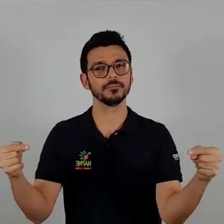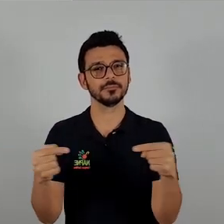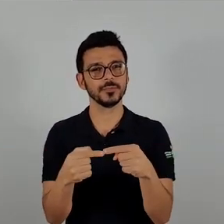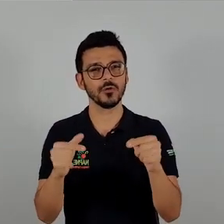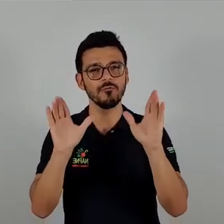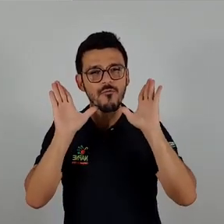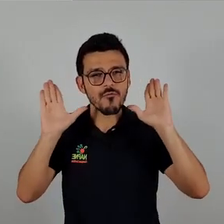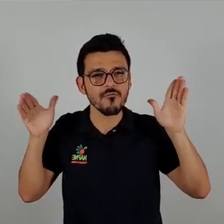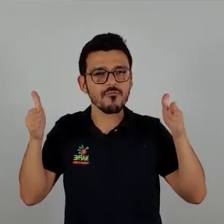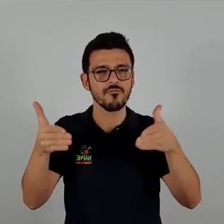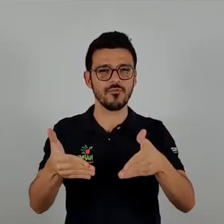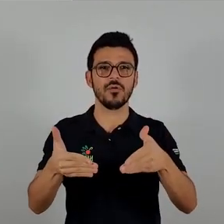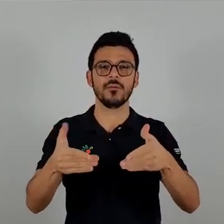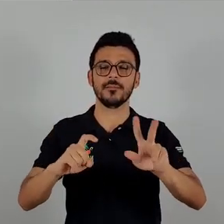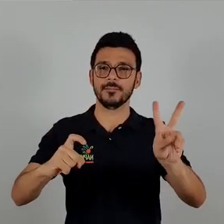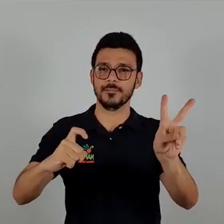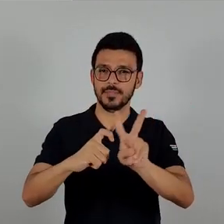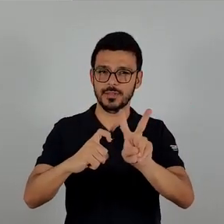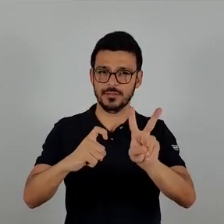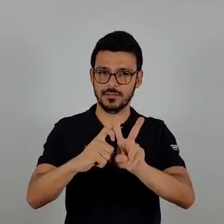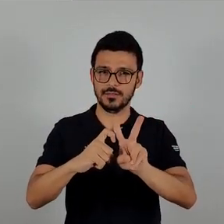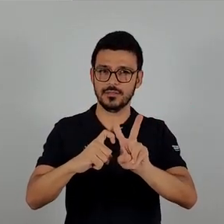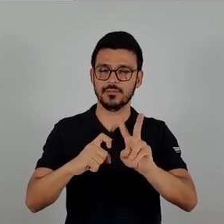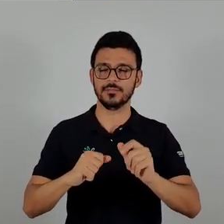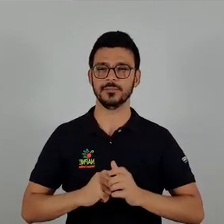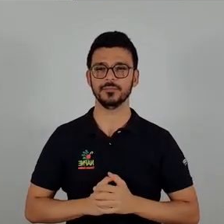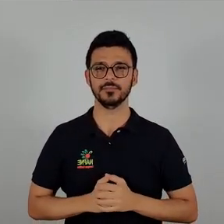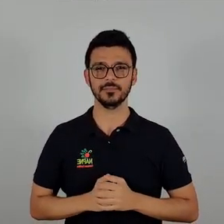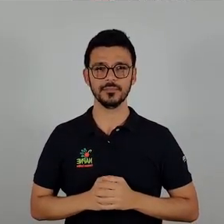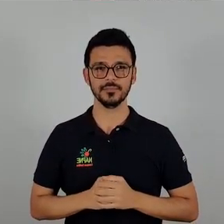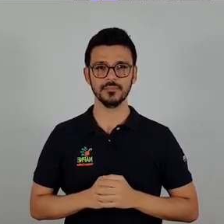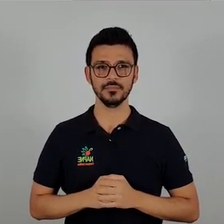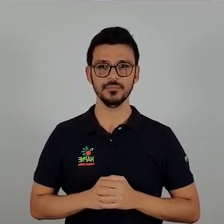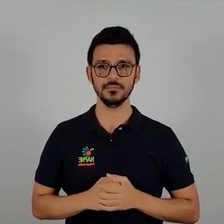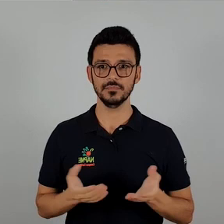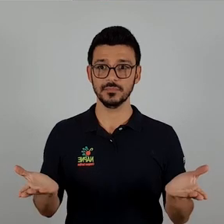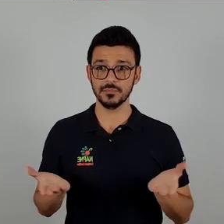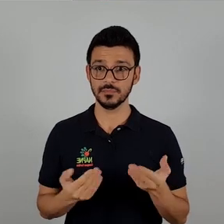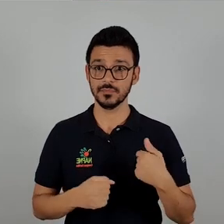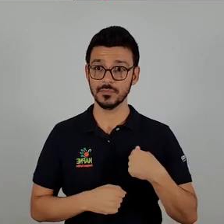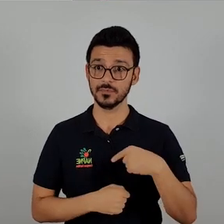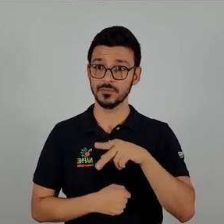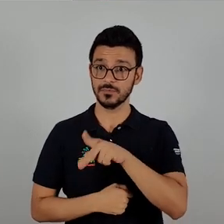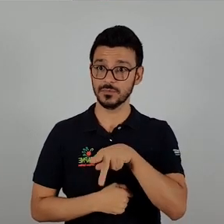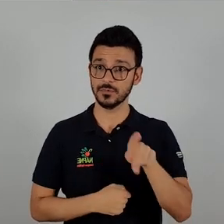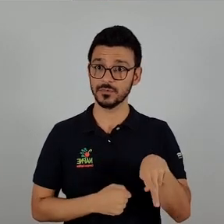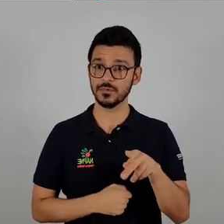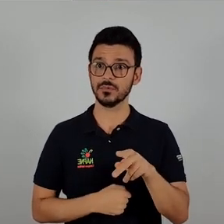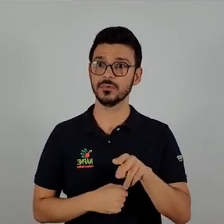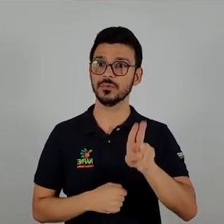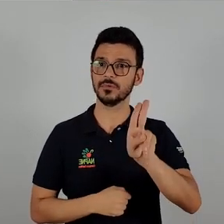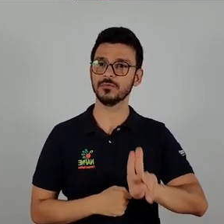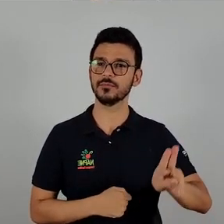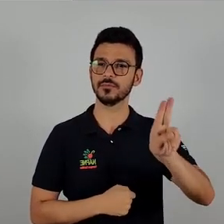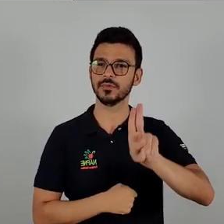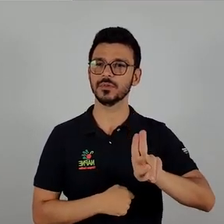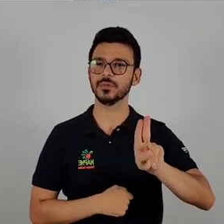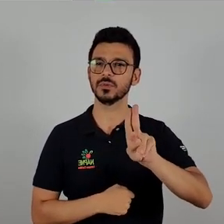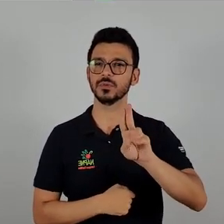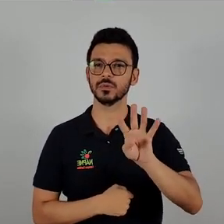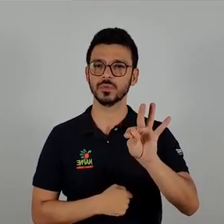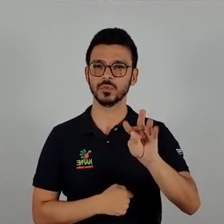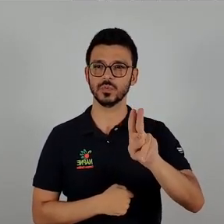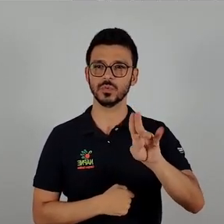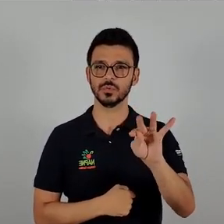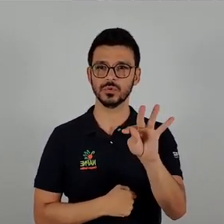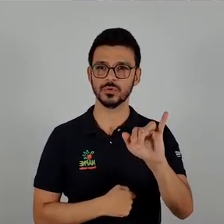do Tuiuti do Paraná, tanto no curso de pós-graduação em acupuntura e fitoterapia chinesa, também da Escola Homeopática em Curitiba, embora desde